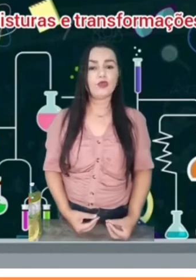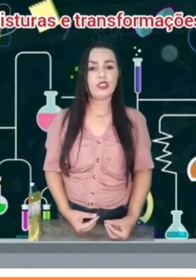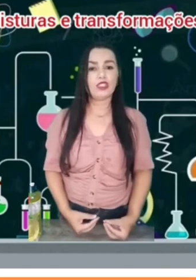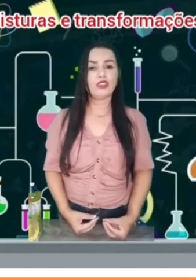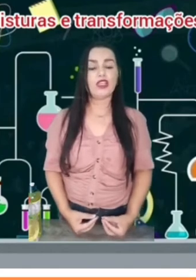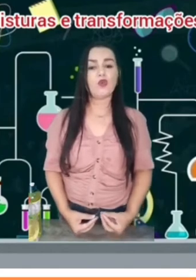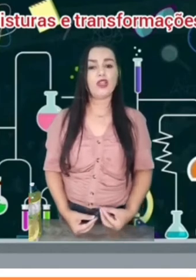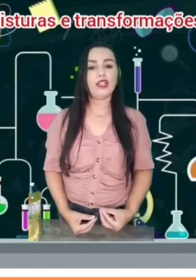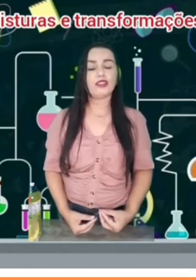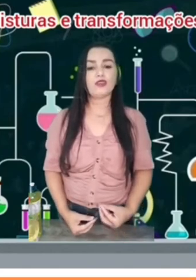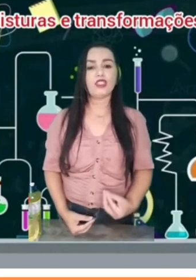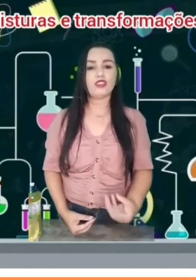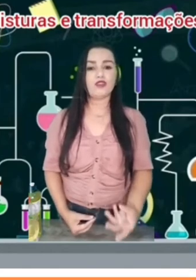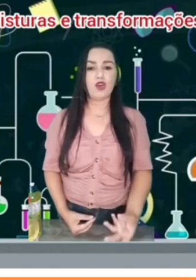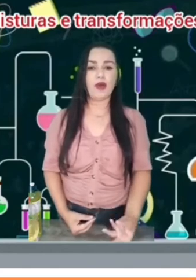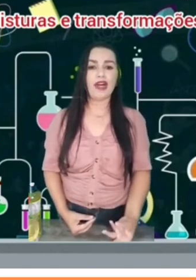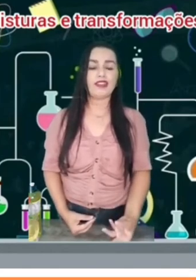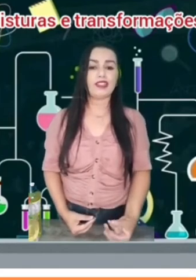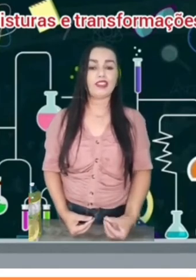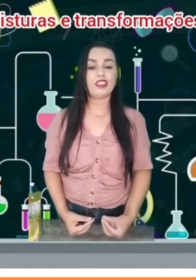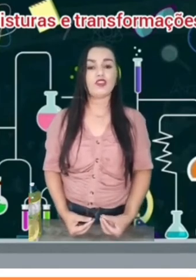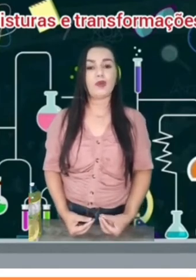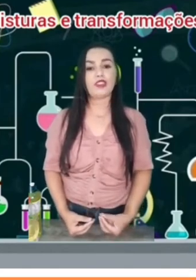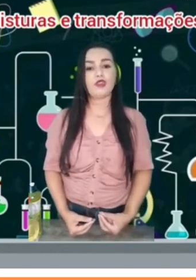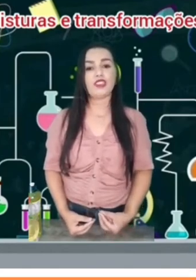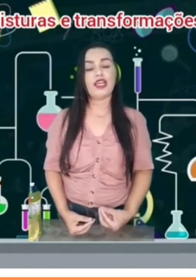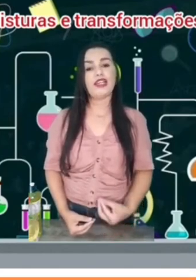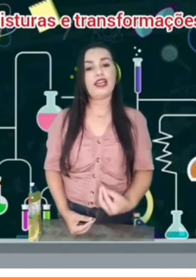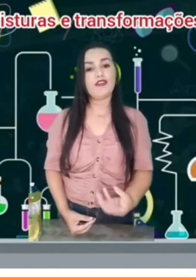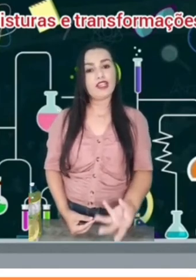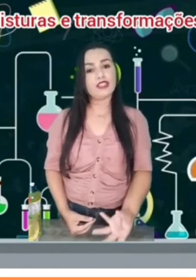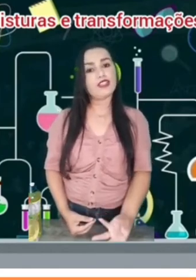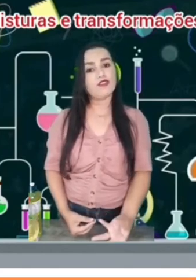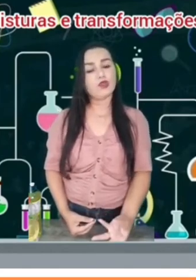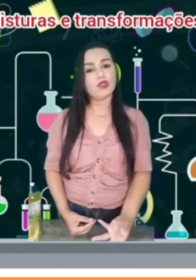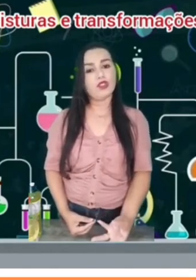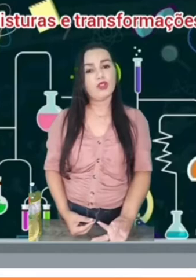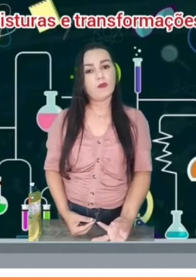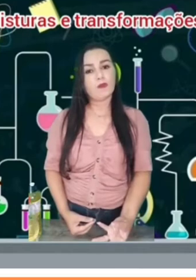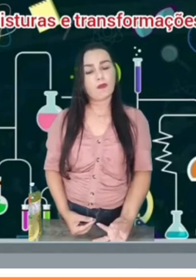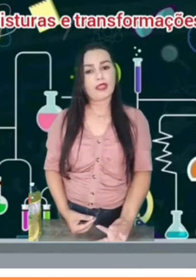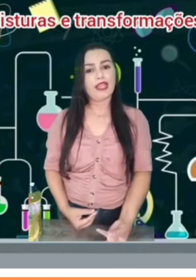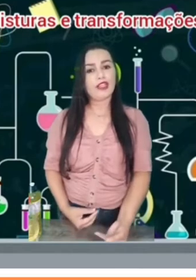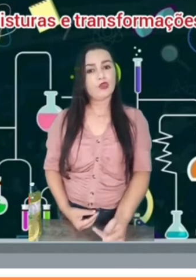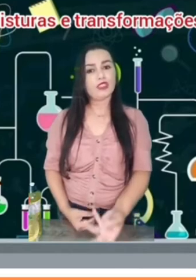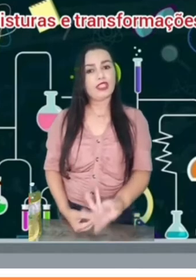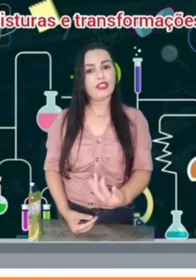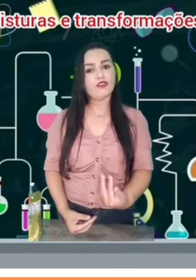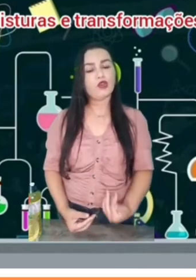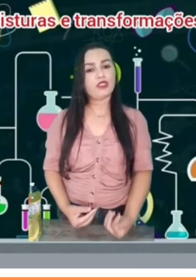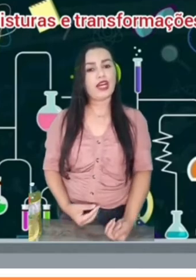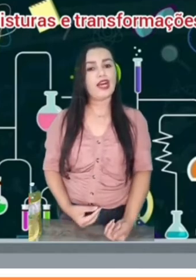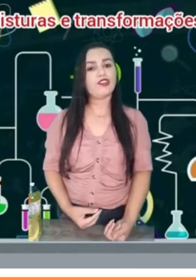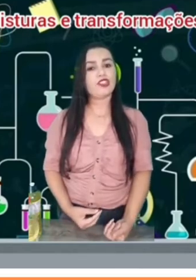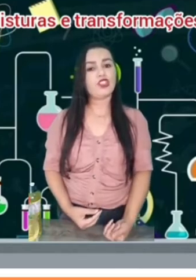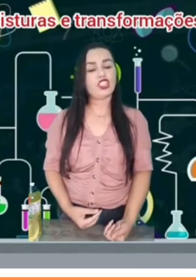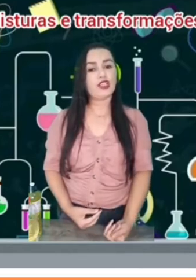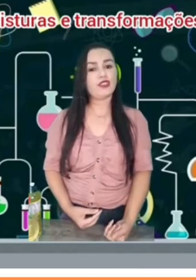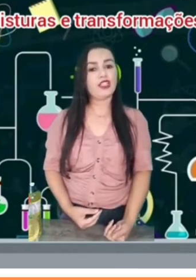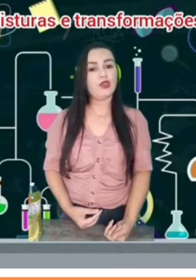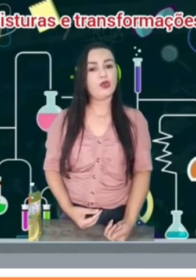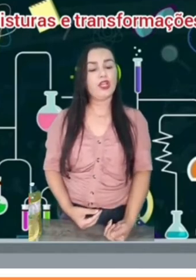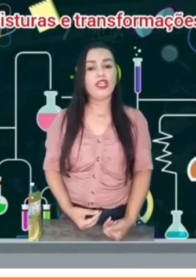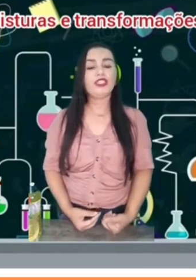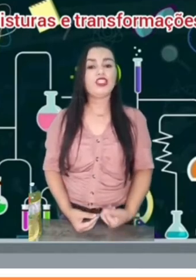tem substâncias que, quando elas são transformadas, essas transformações, ela é reversível. Ela consegue voltar ao seu